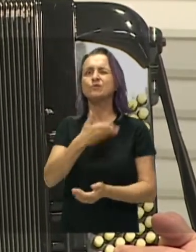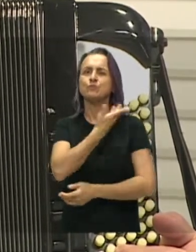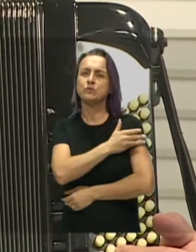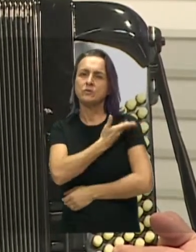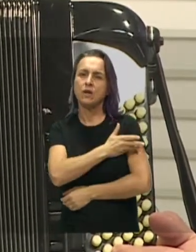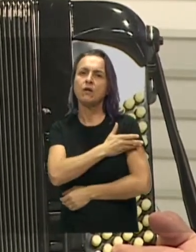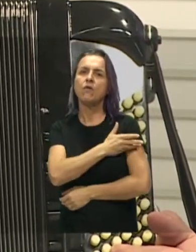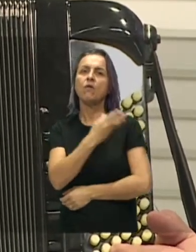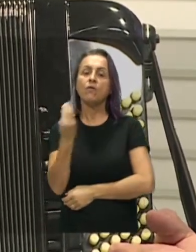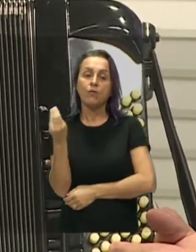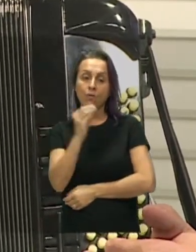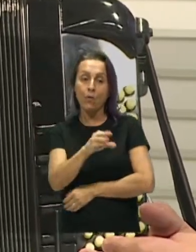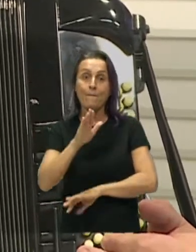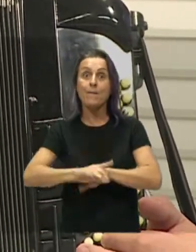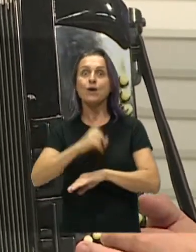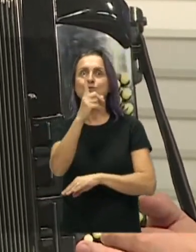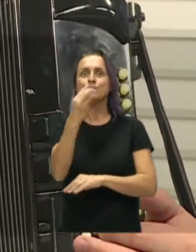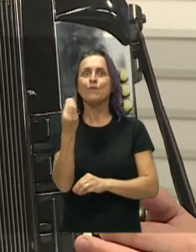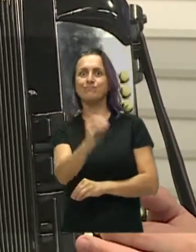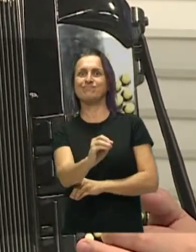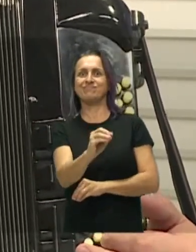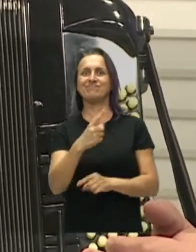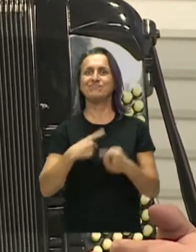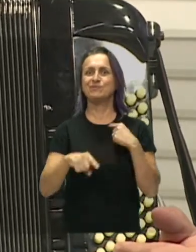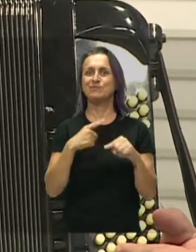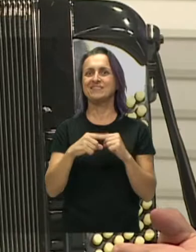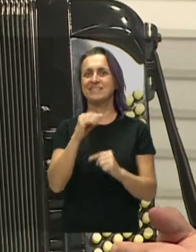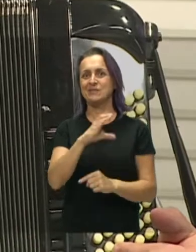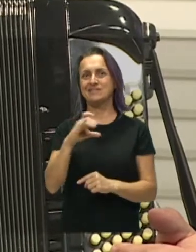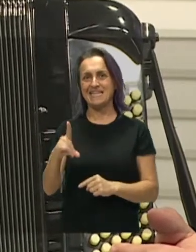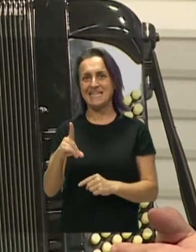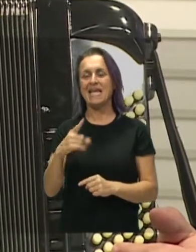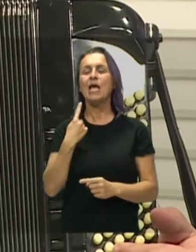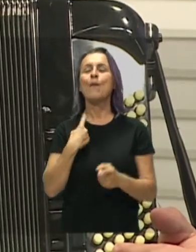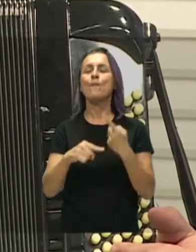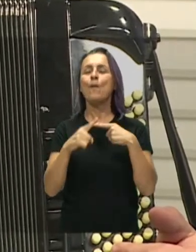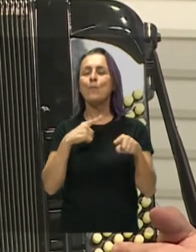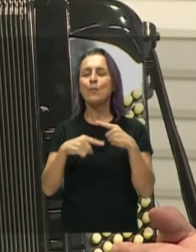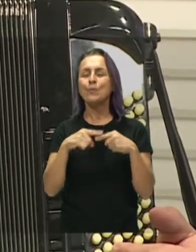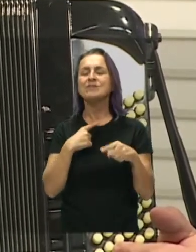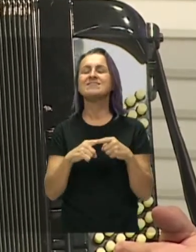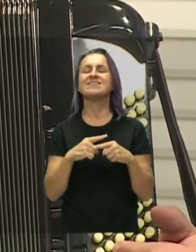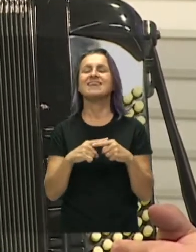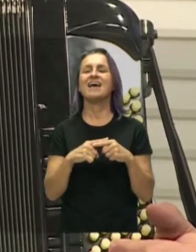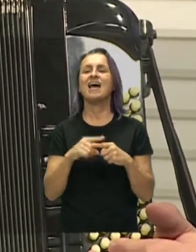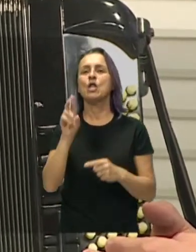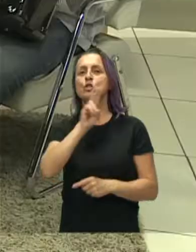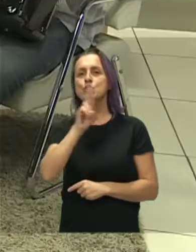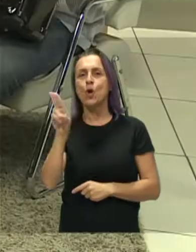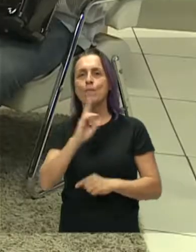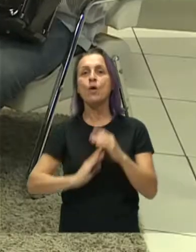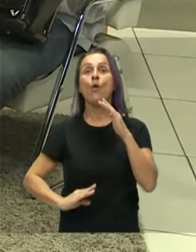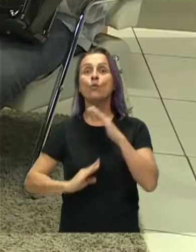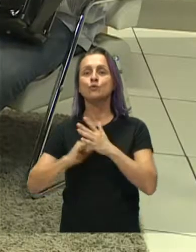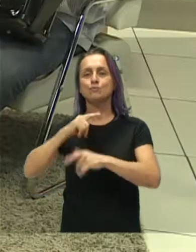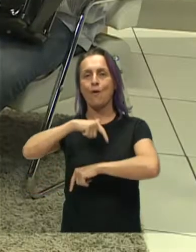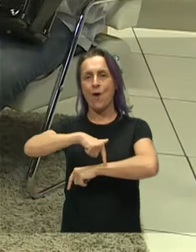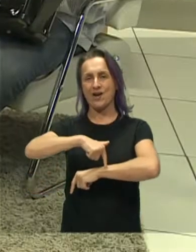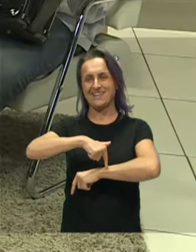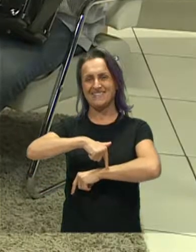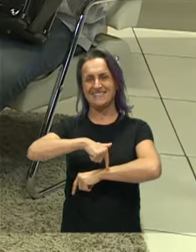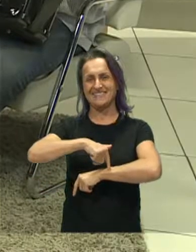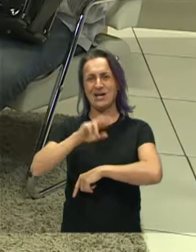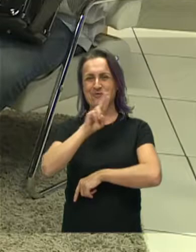colocar ainda mais uma música no CD, que é uma música que se chama, inclusive, até ela foi batizada por causa disso, se chama Última Hora.